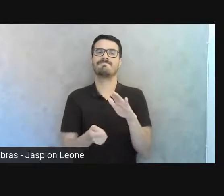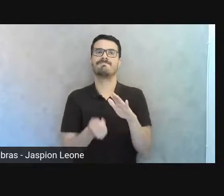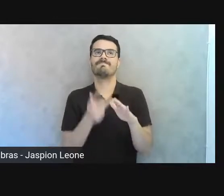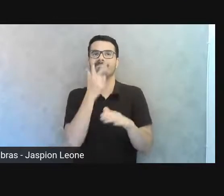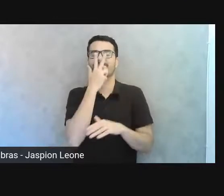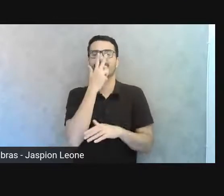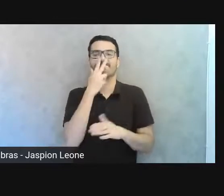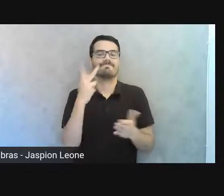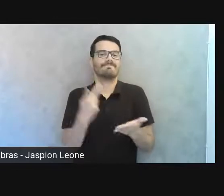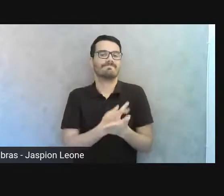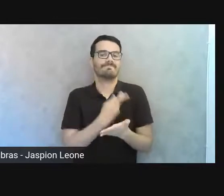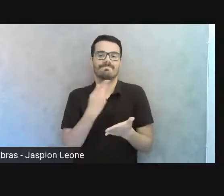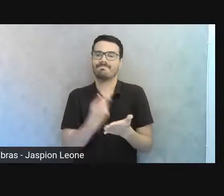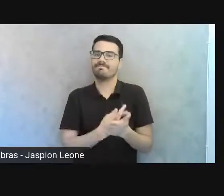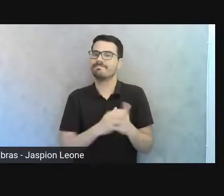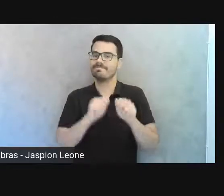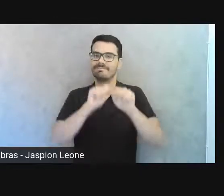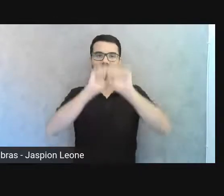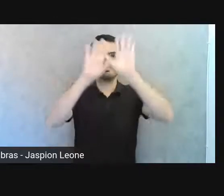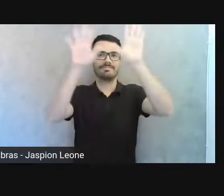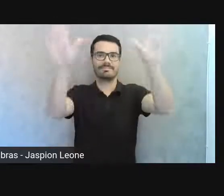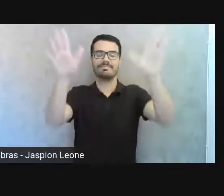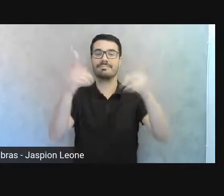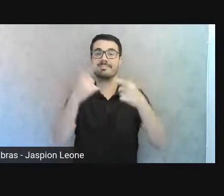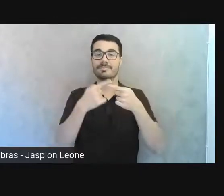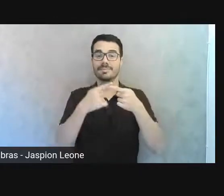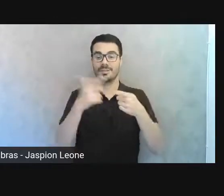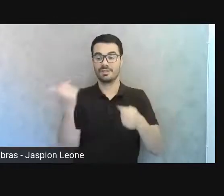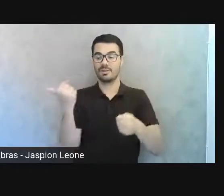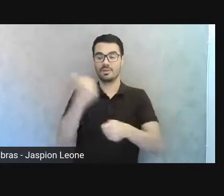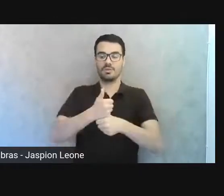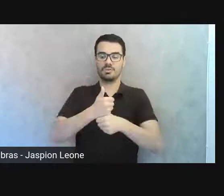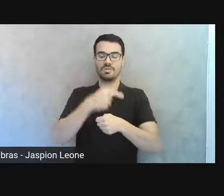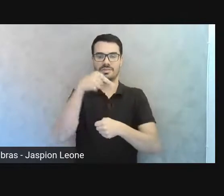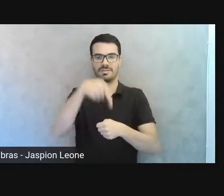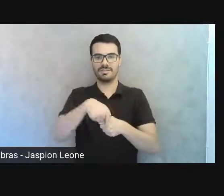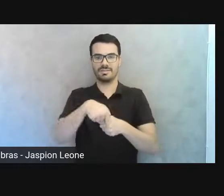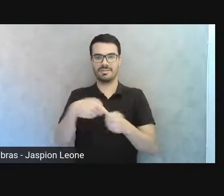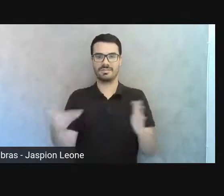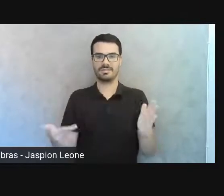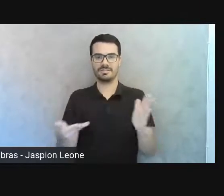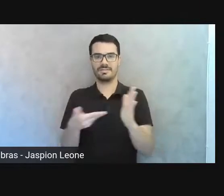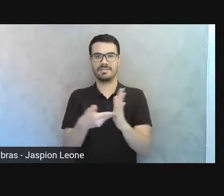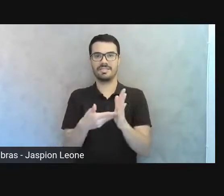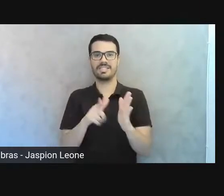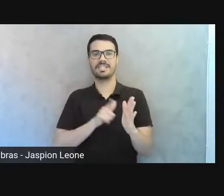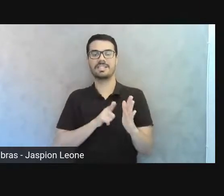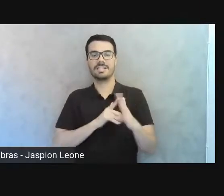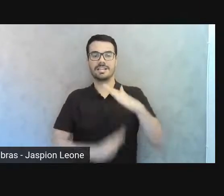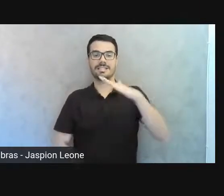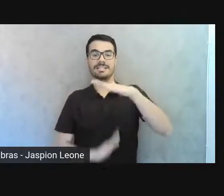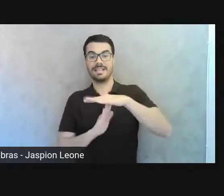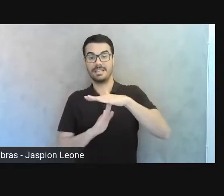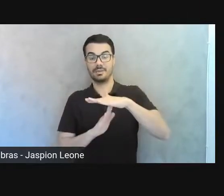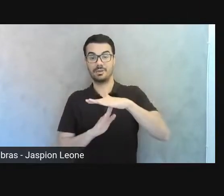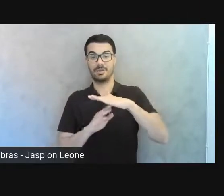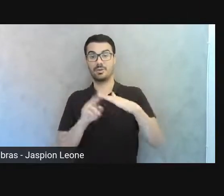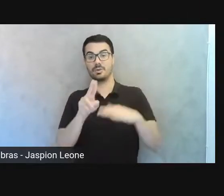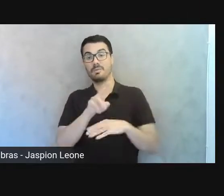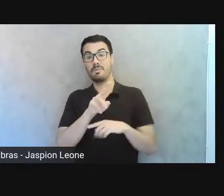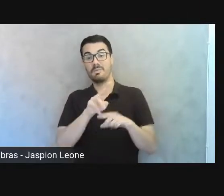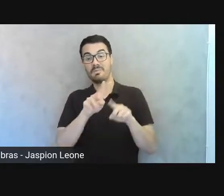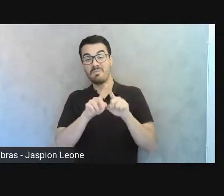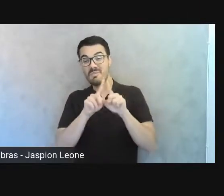na votação da legislação, em que o substitutivo, que foi a plenário, impunha tetos nominais para a doação, mas na hora